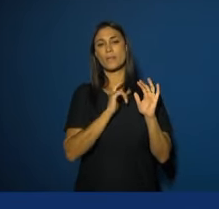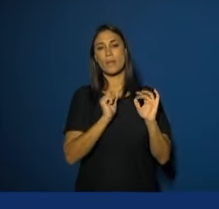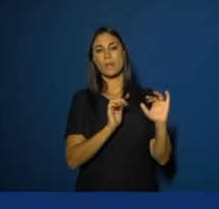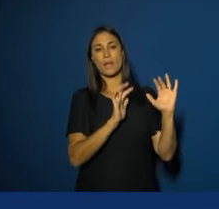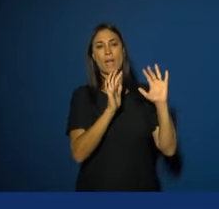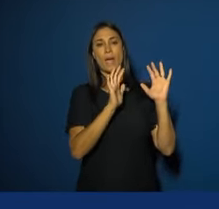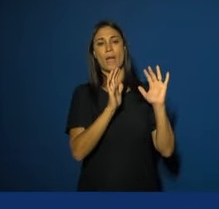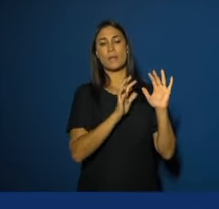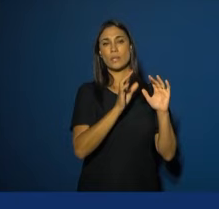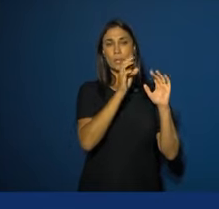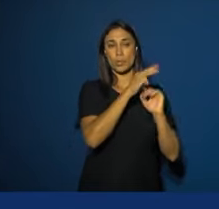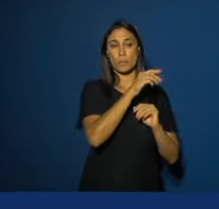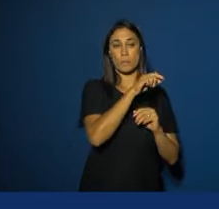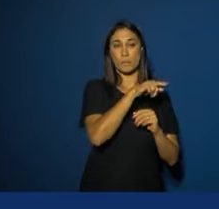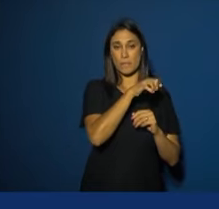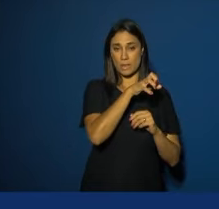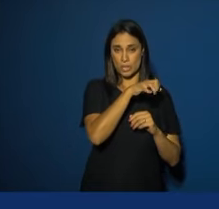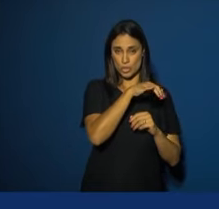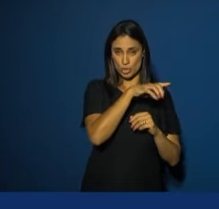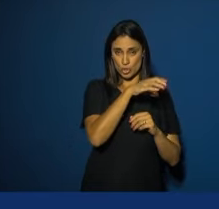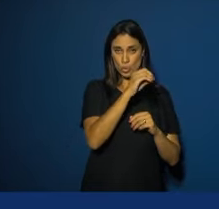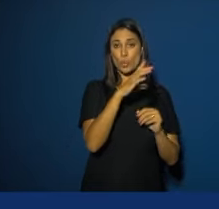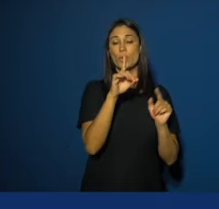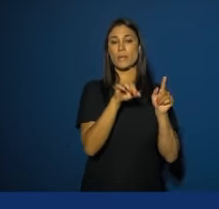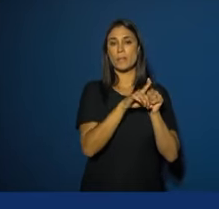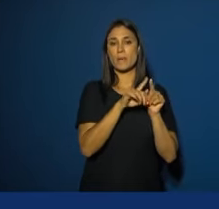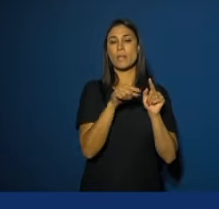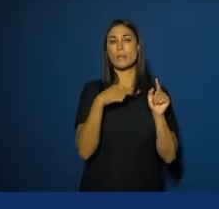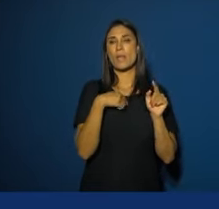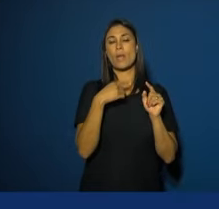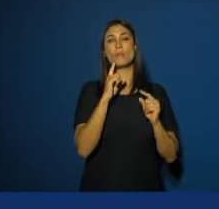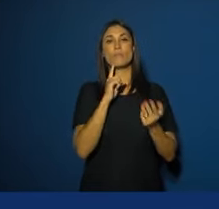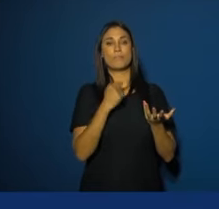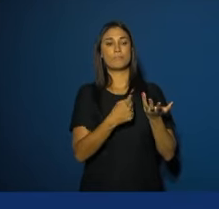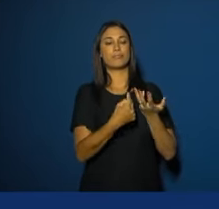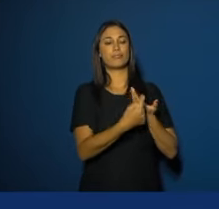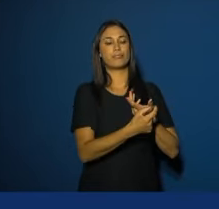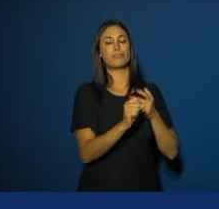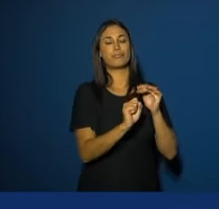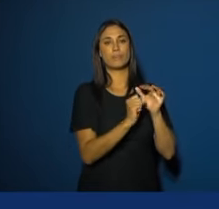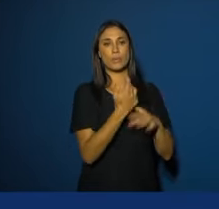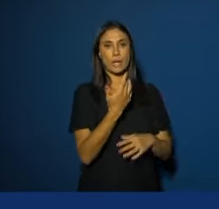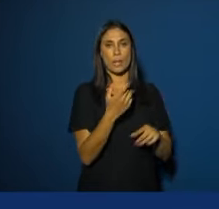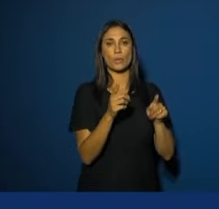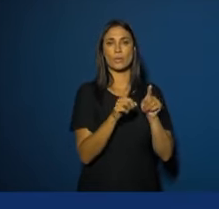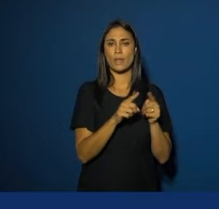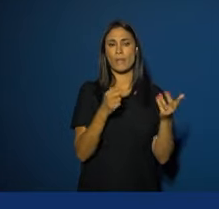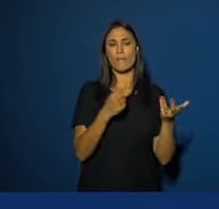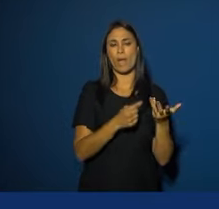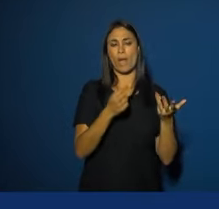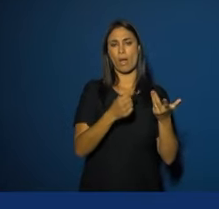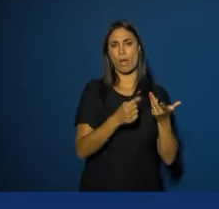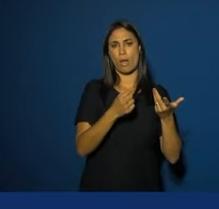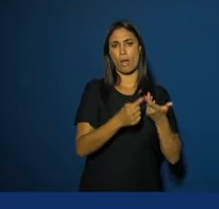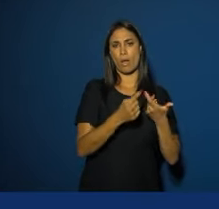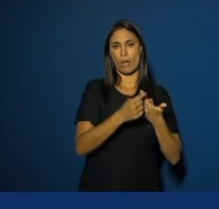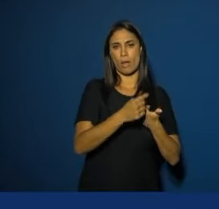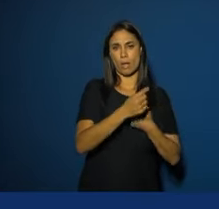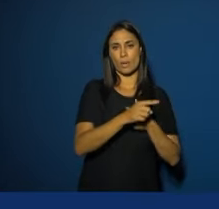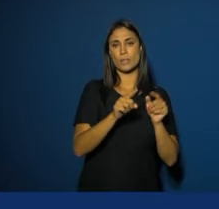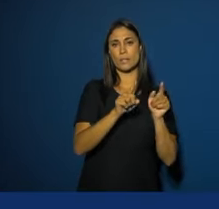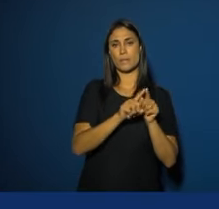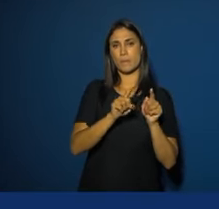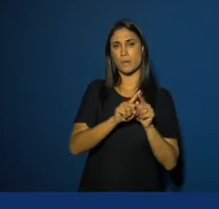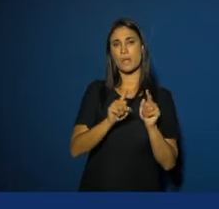gás doméstico offshore, que obviamente que demanda a infraestrutura que está sendo construída, tem vários terminais de LNG já